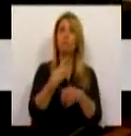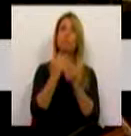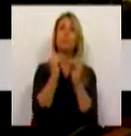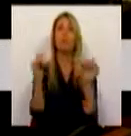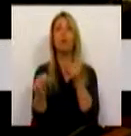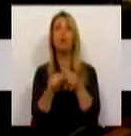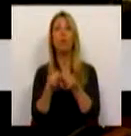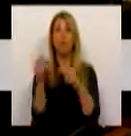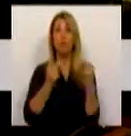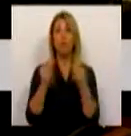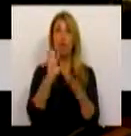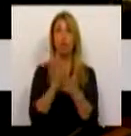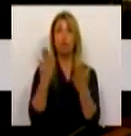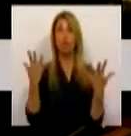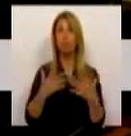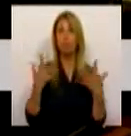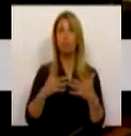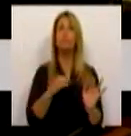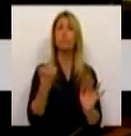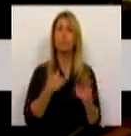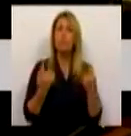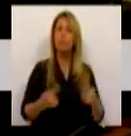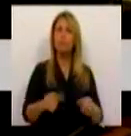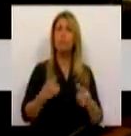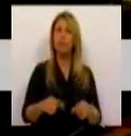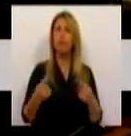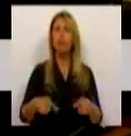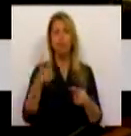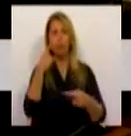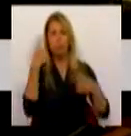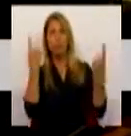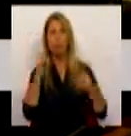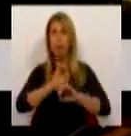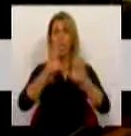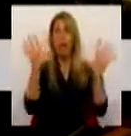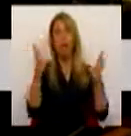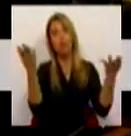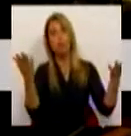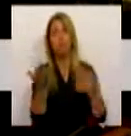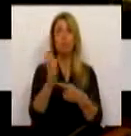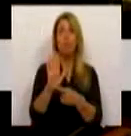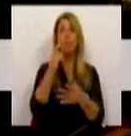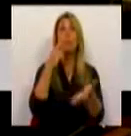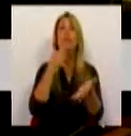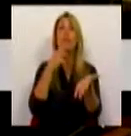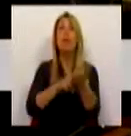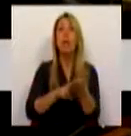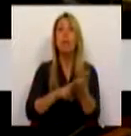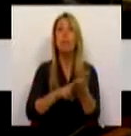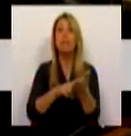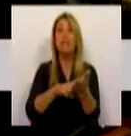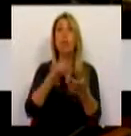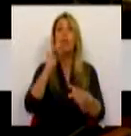fiscal, nos últimos orçamentos nós tivemos indicações claras, em bom rigor, por exemplo, com o imposto de selo, de